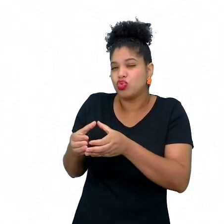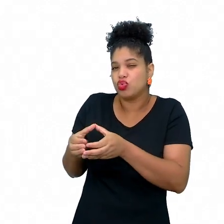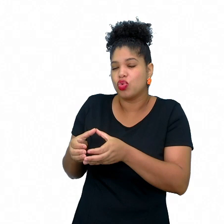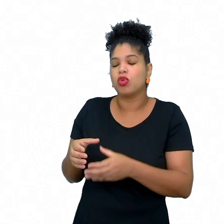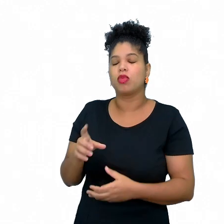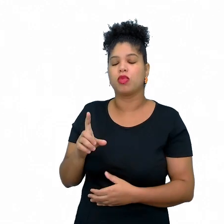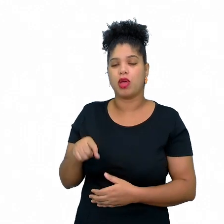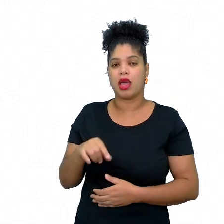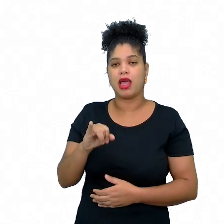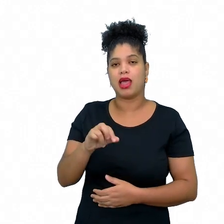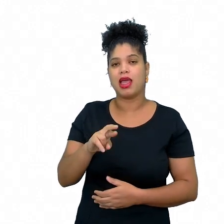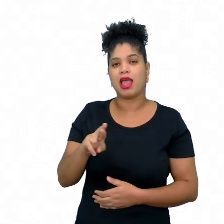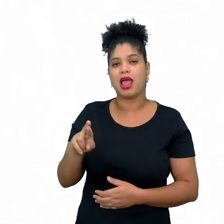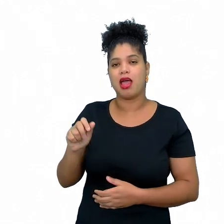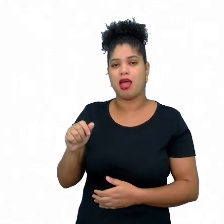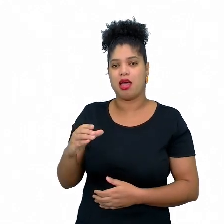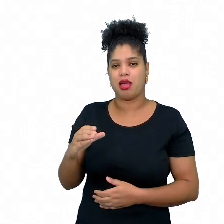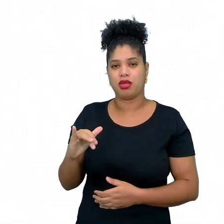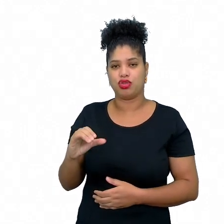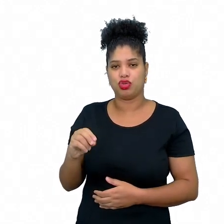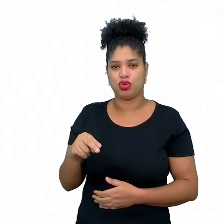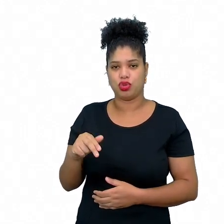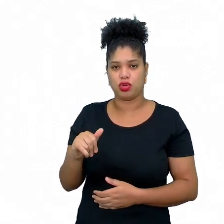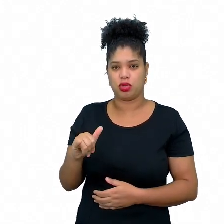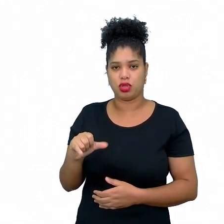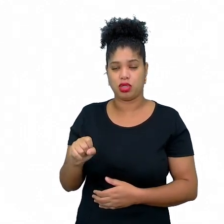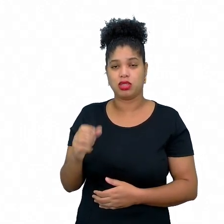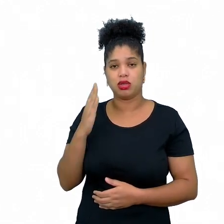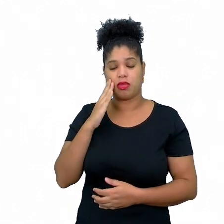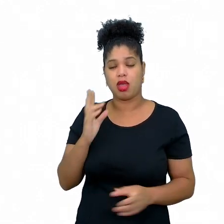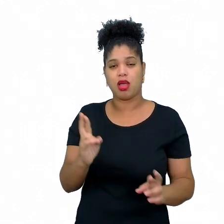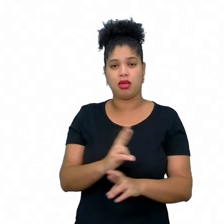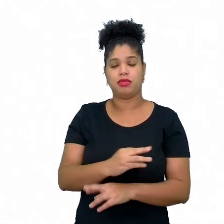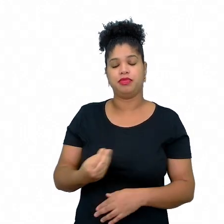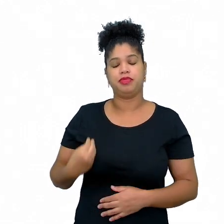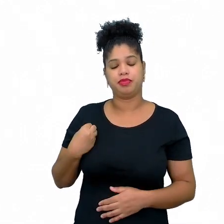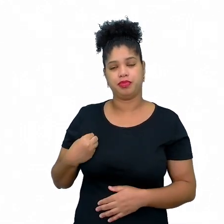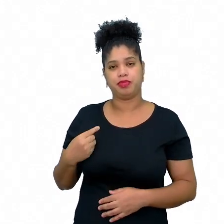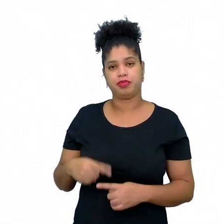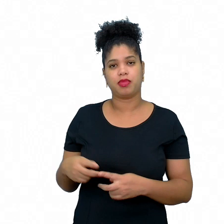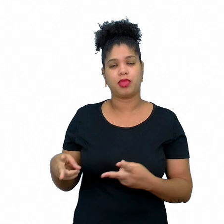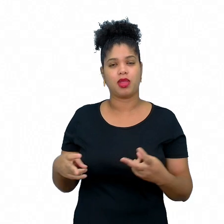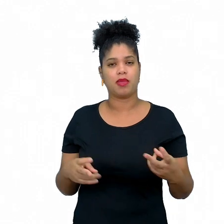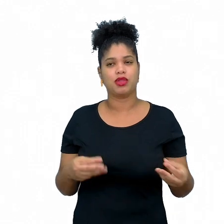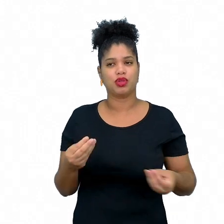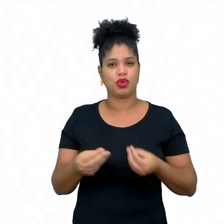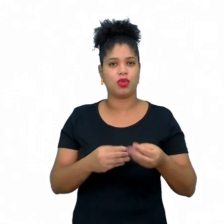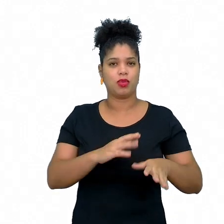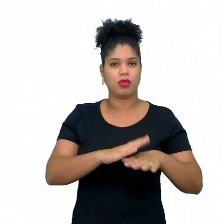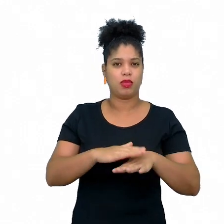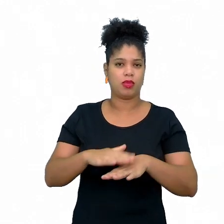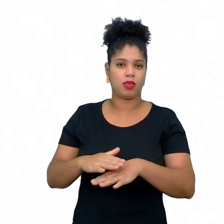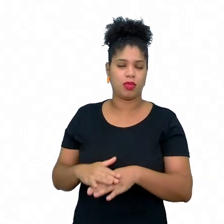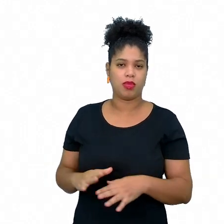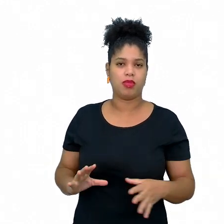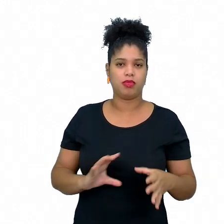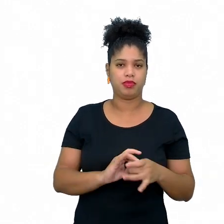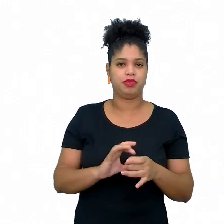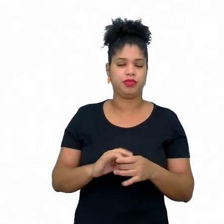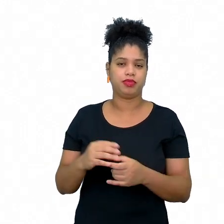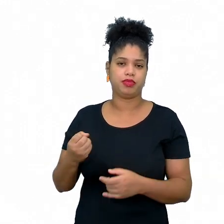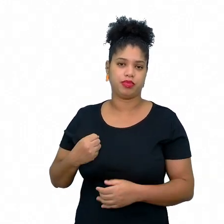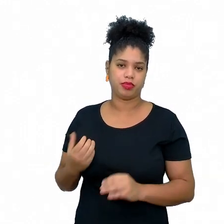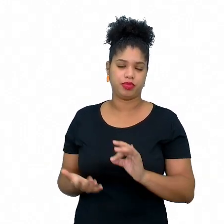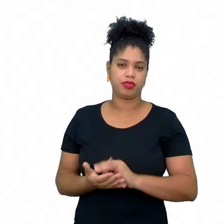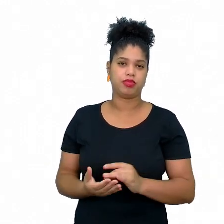Né? Estabelecer essas relações, fazer com que eles enxerguem aonde está, como é feito esse conjunto de números